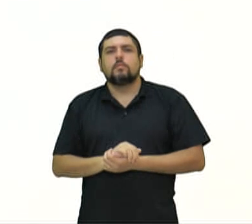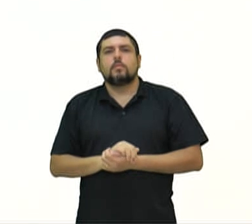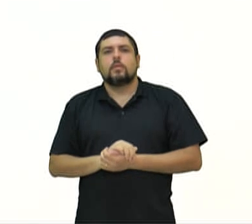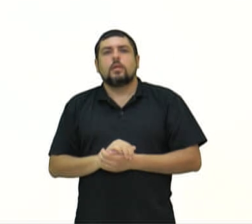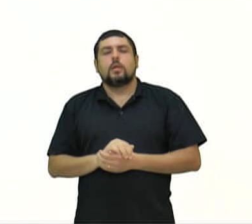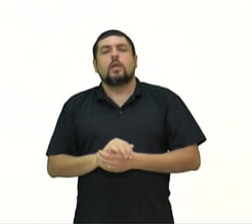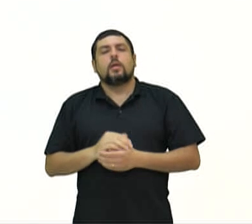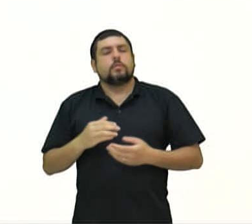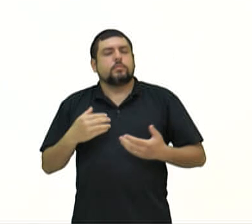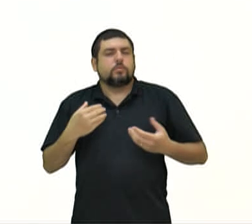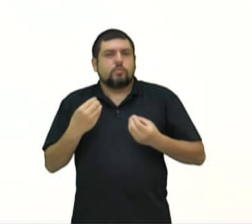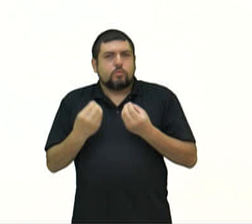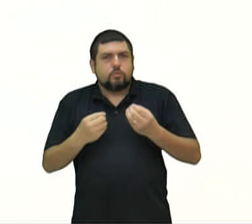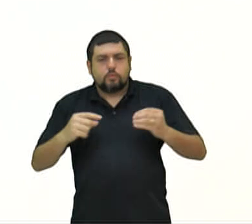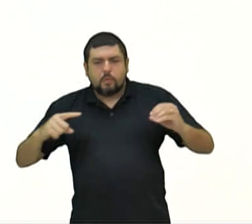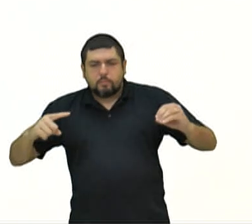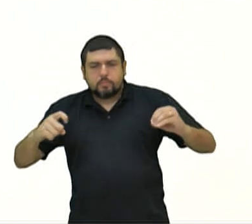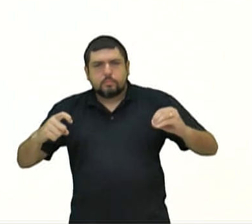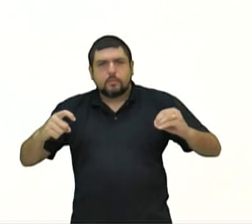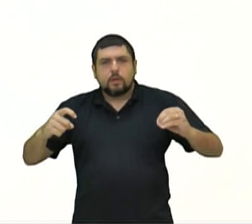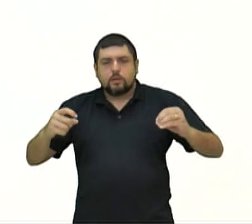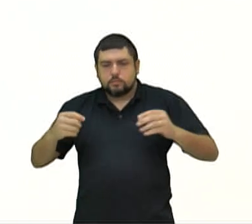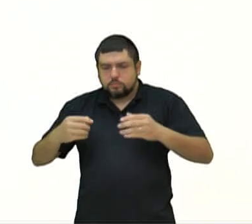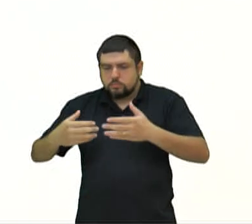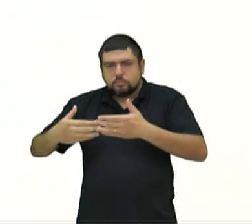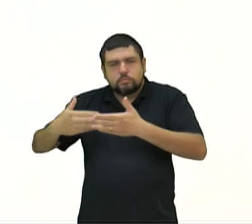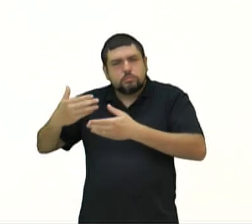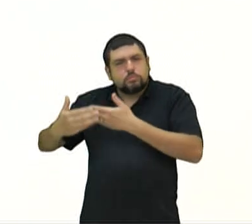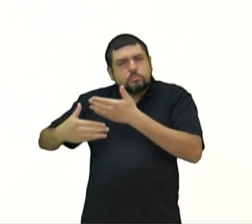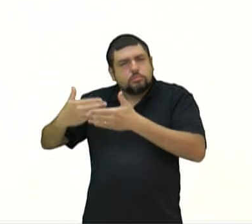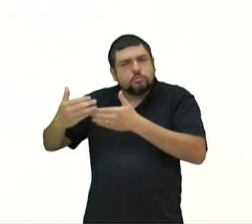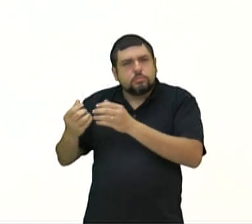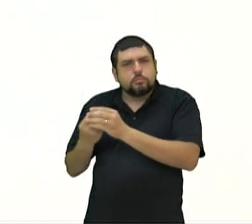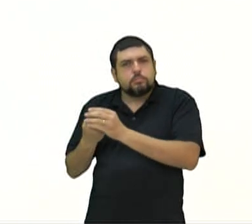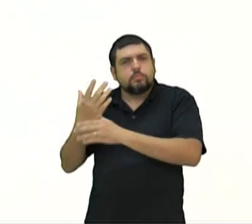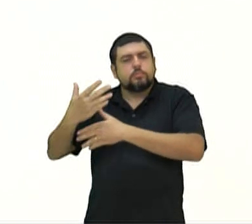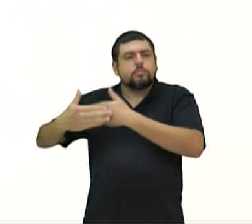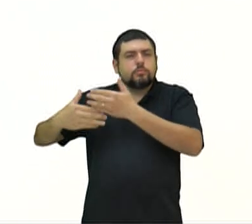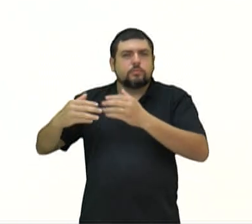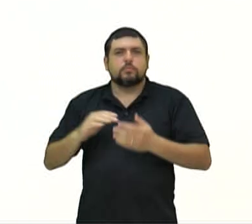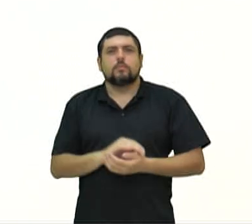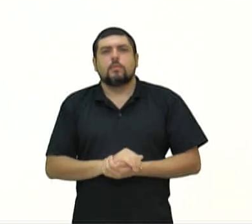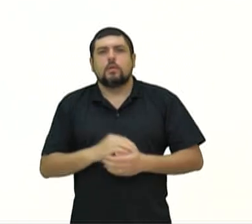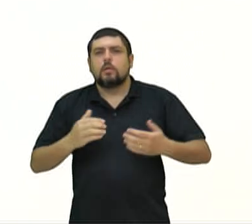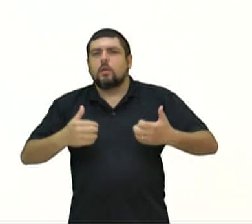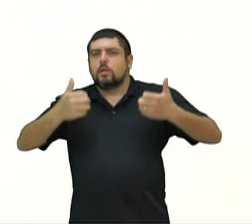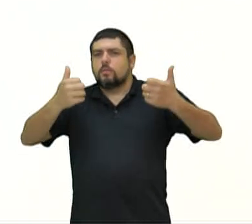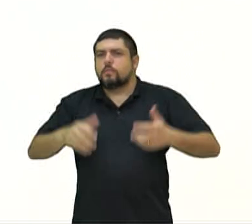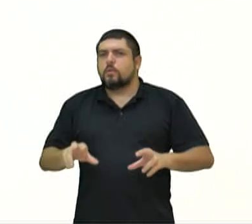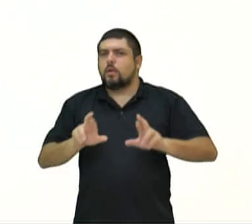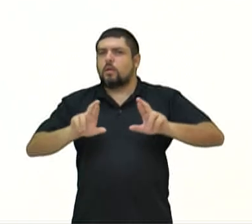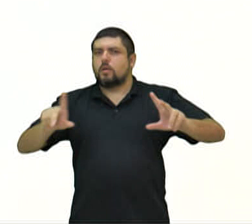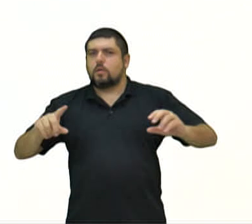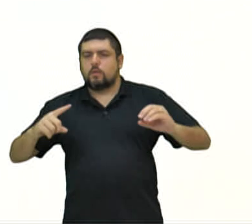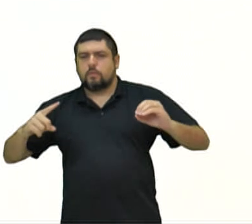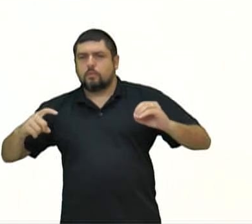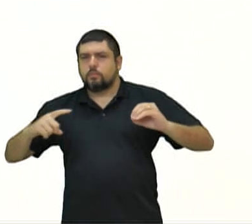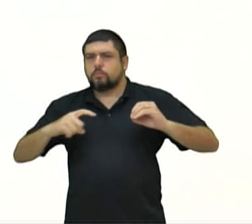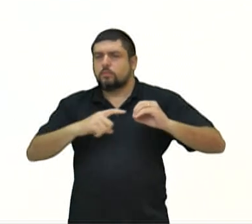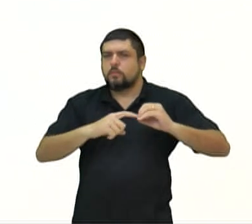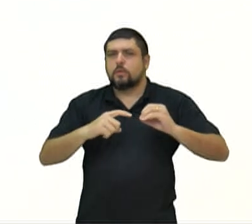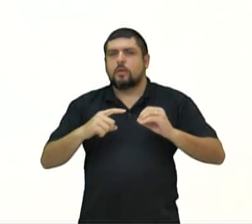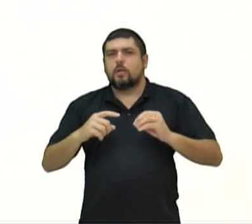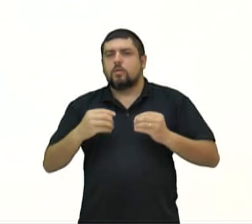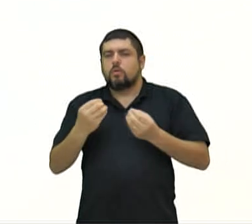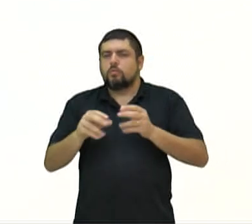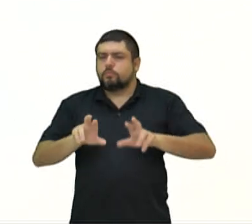o que a gente chama de gametogênese. Entender as diferenças básicas entre a espermatogênese e a ovulogênese.